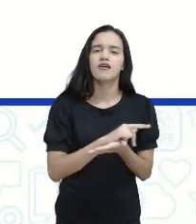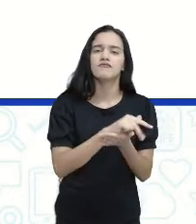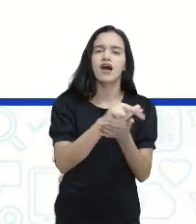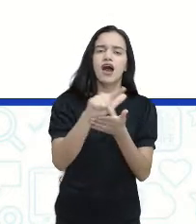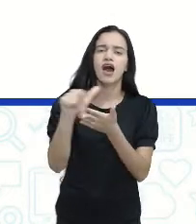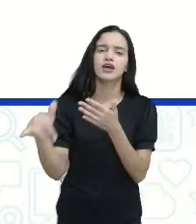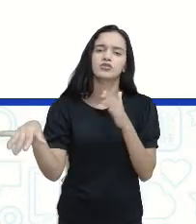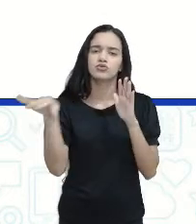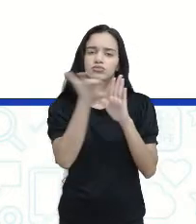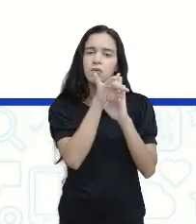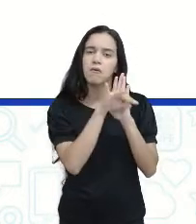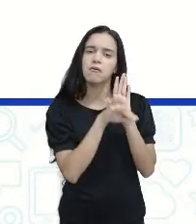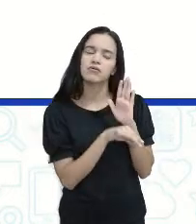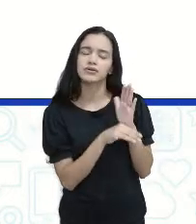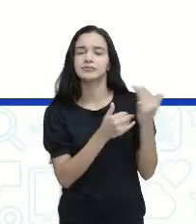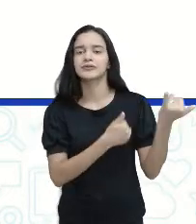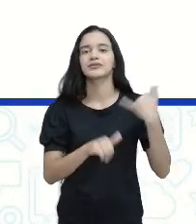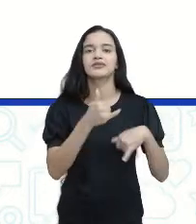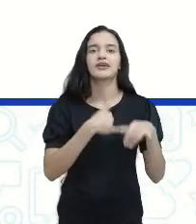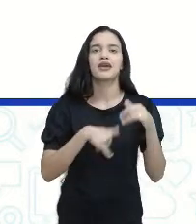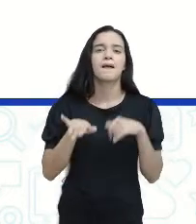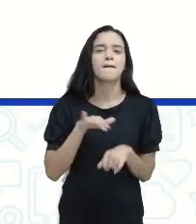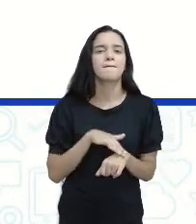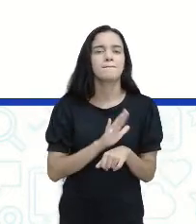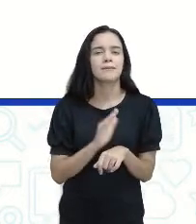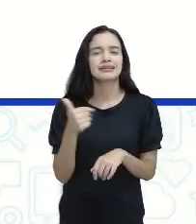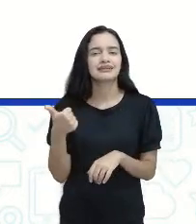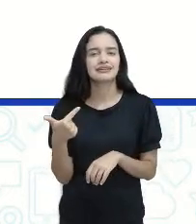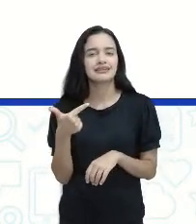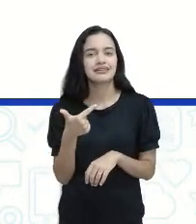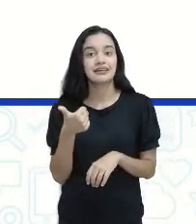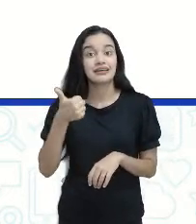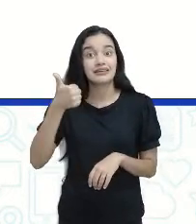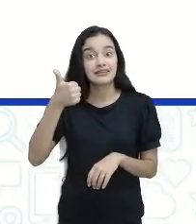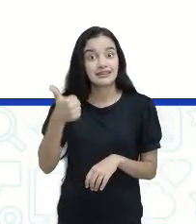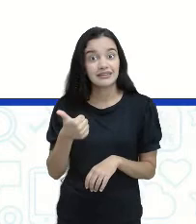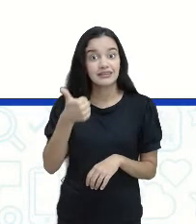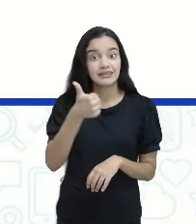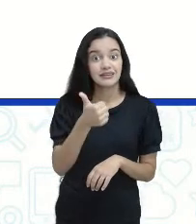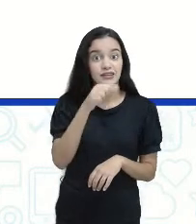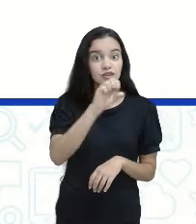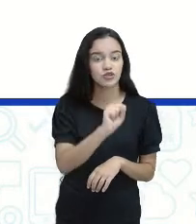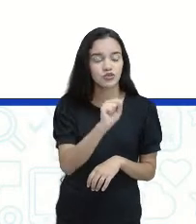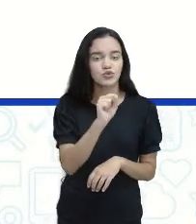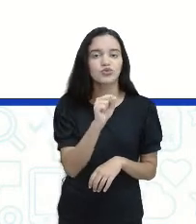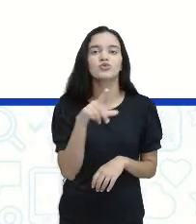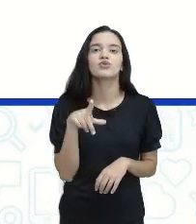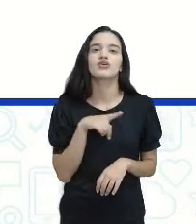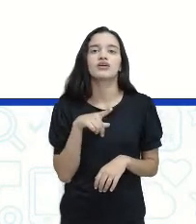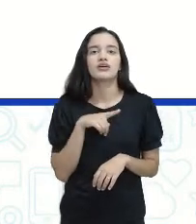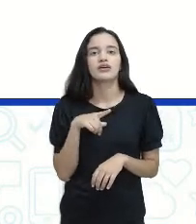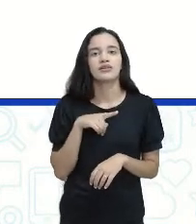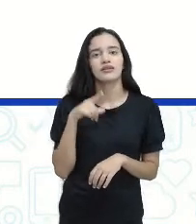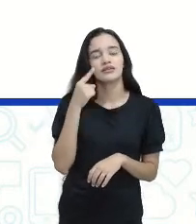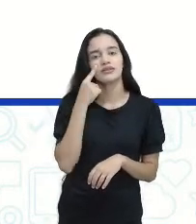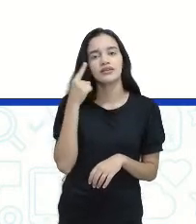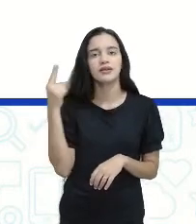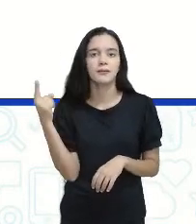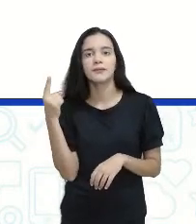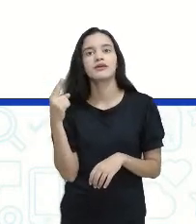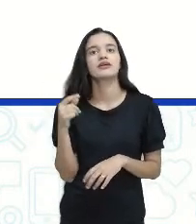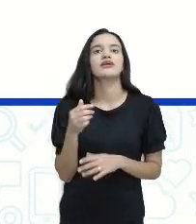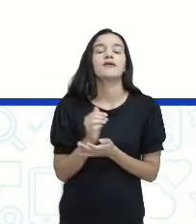elementos químicos, né? Temos mais de 118 elementos químicos, então temos aí silver, né, que é a